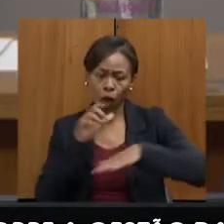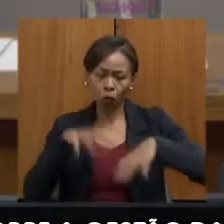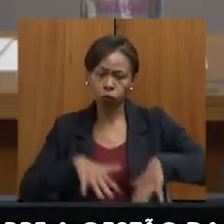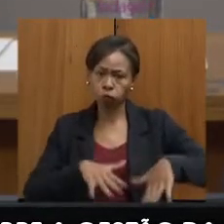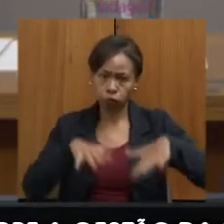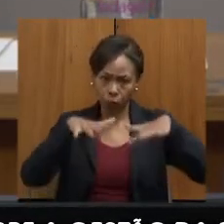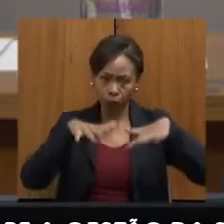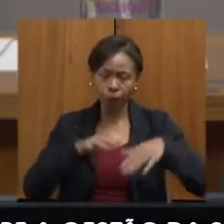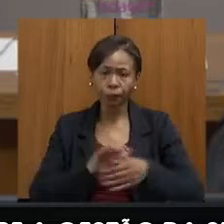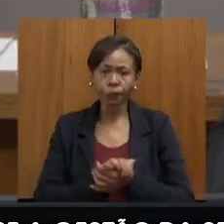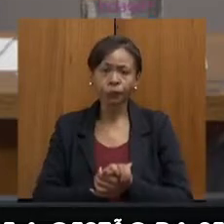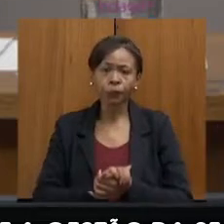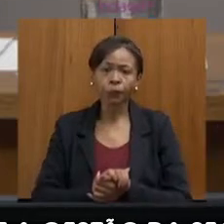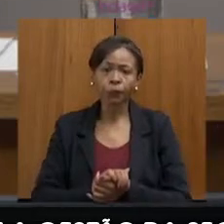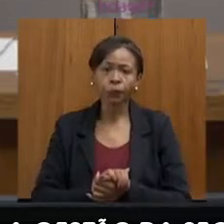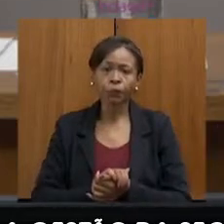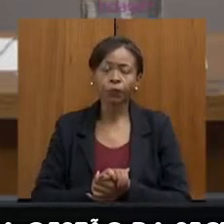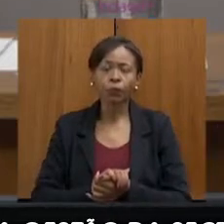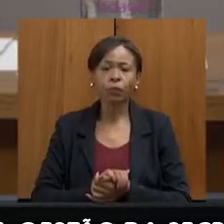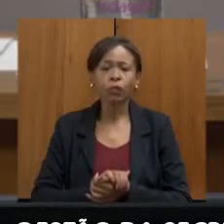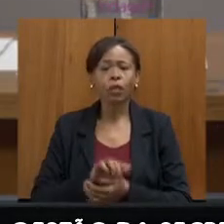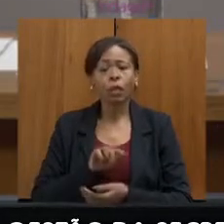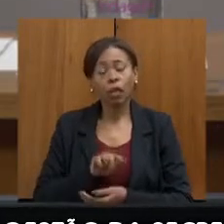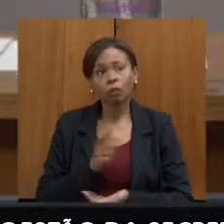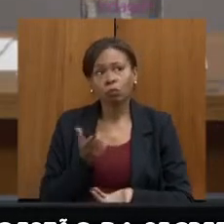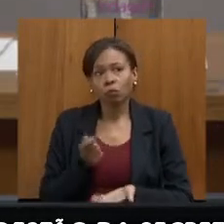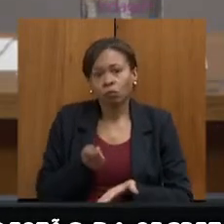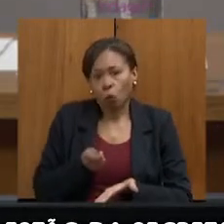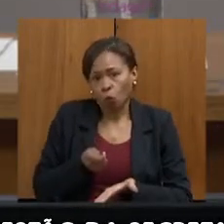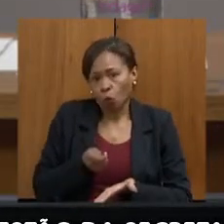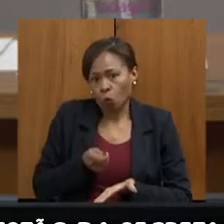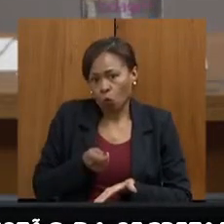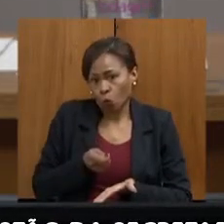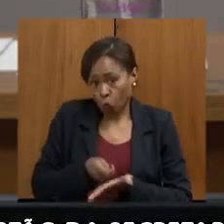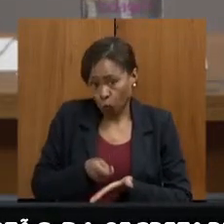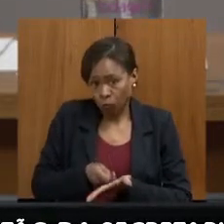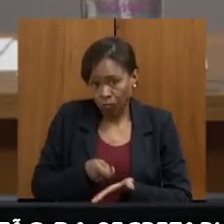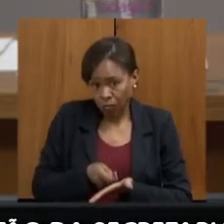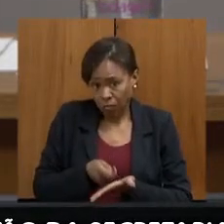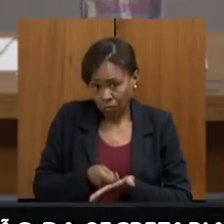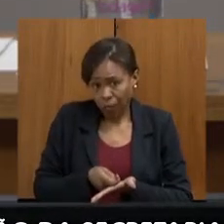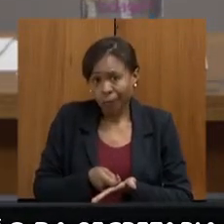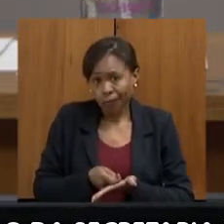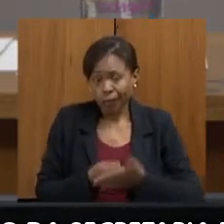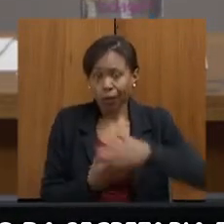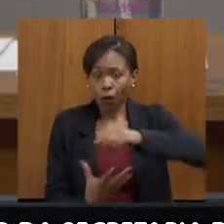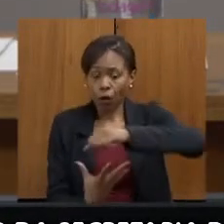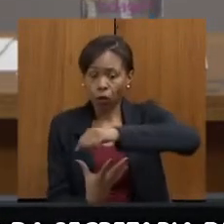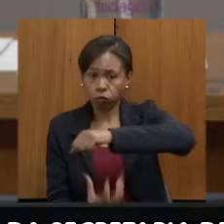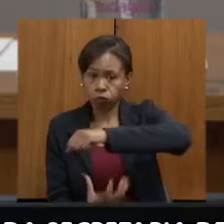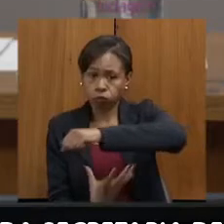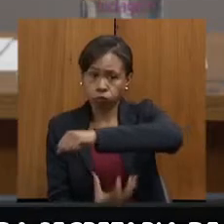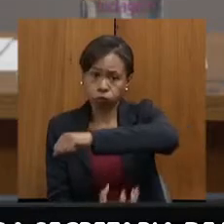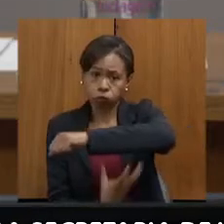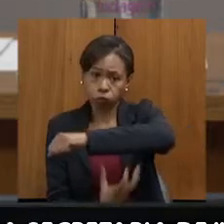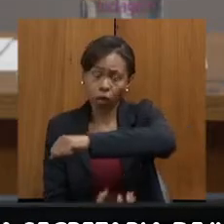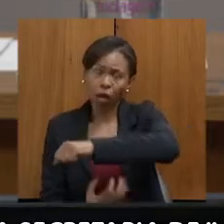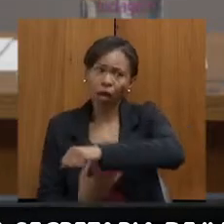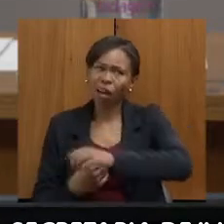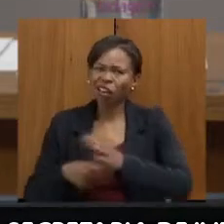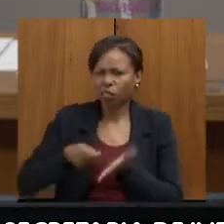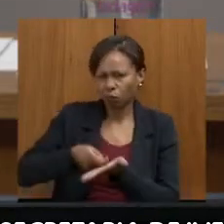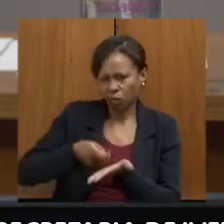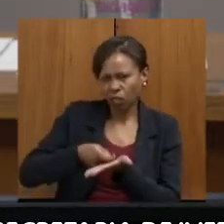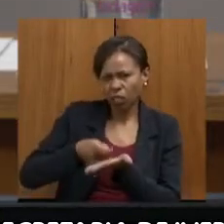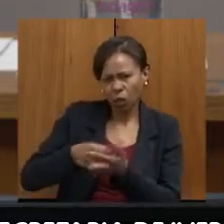a opção até por ser uma obrigação tipicamente de drenagem seu obrigação das prefeituras